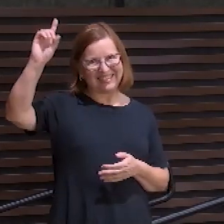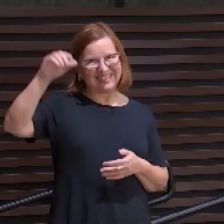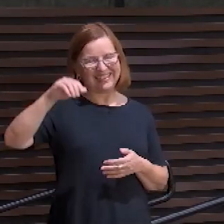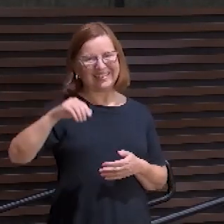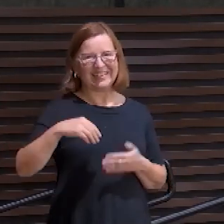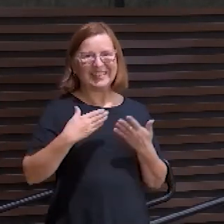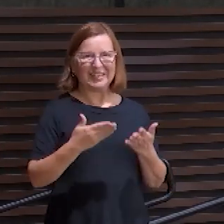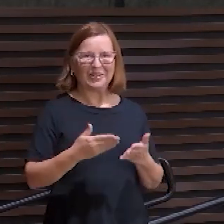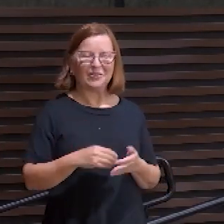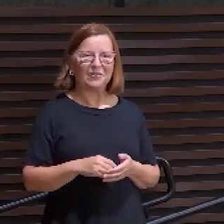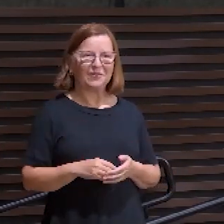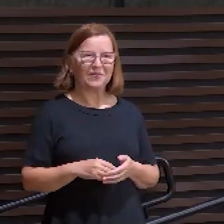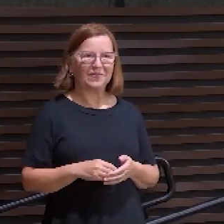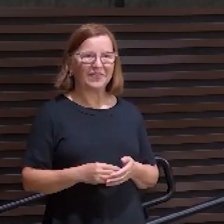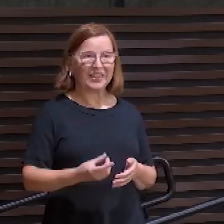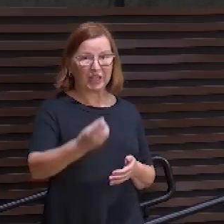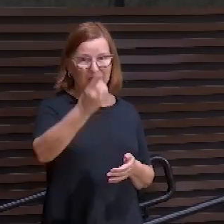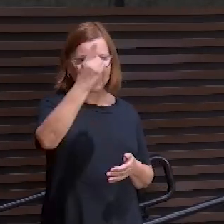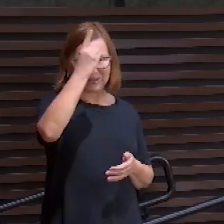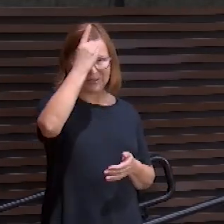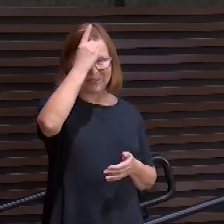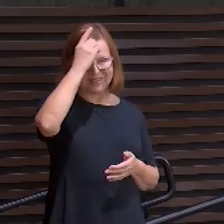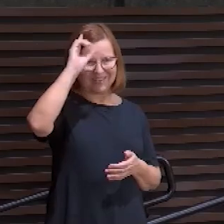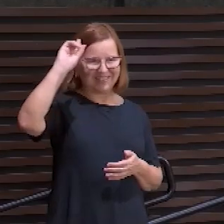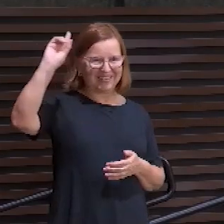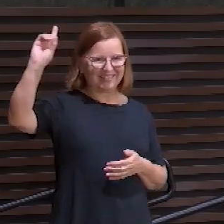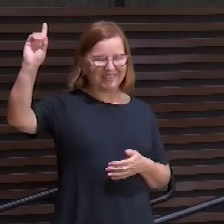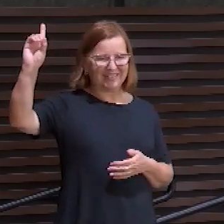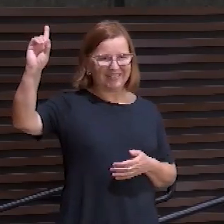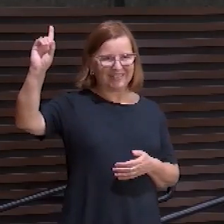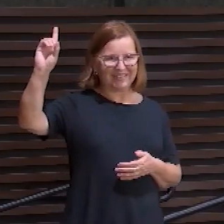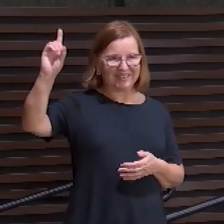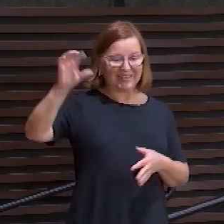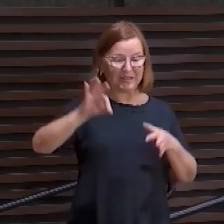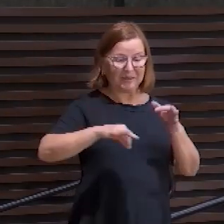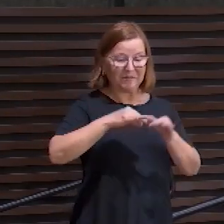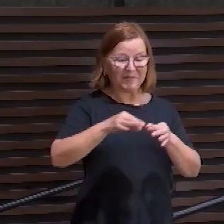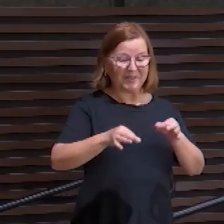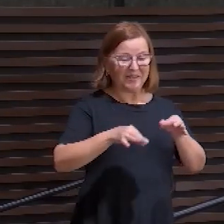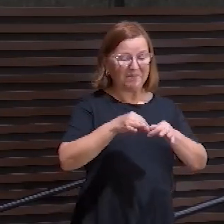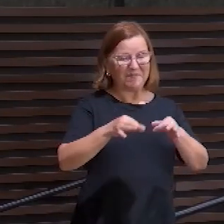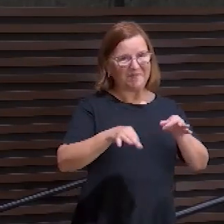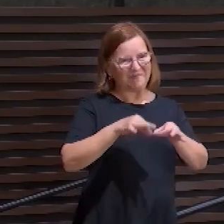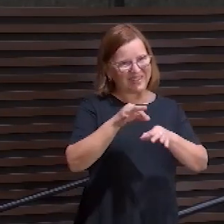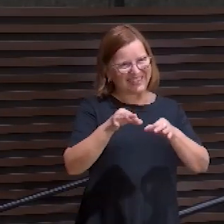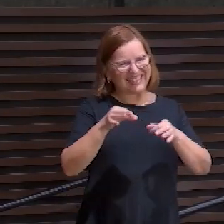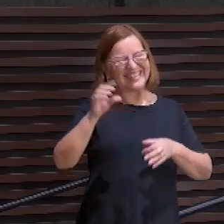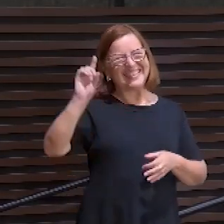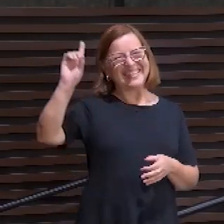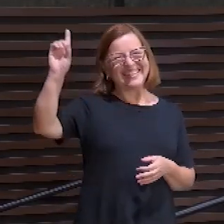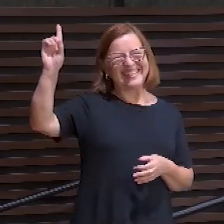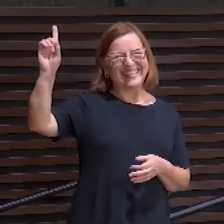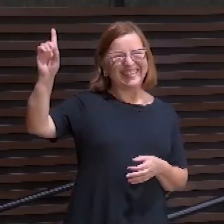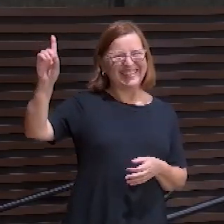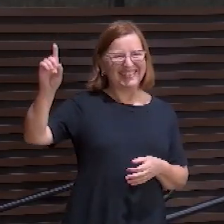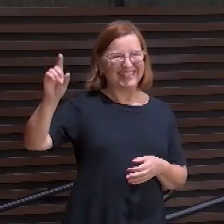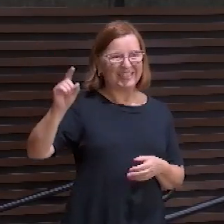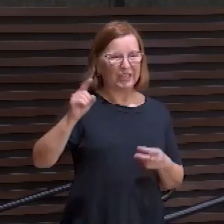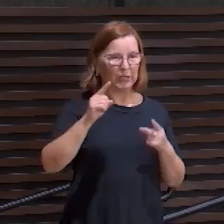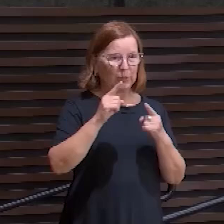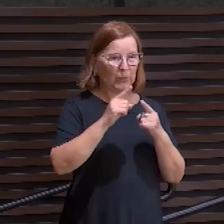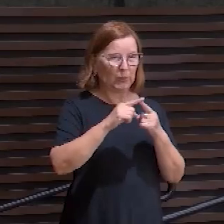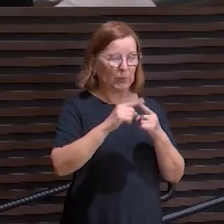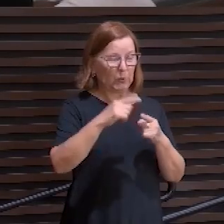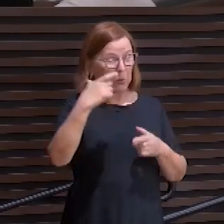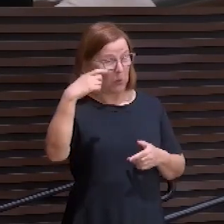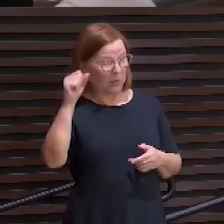Ele é um dom de Deus. Ele é um presente de Deus. Um é uma conquista, tanto